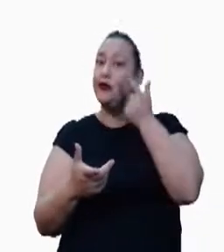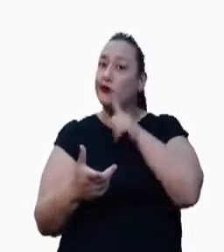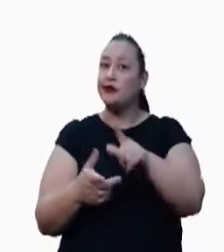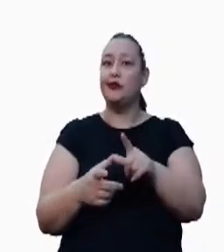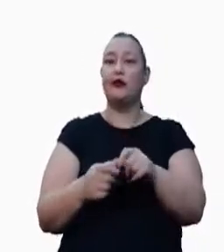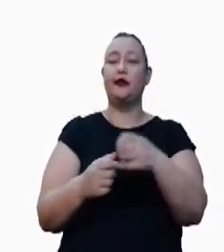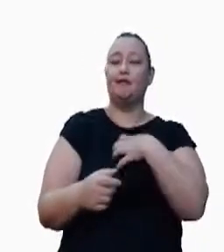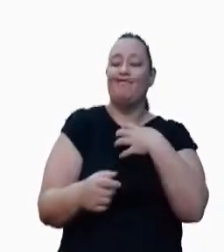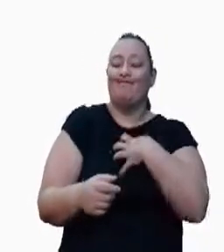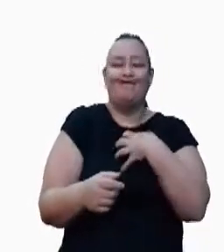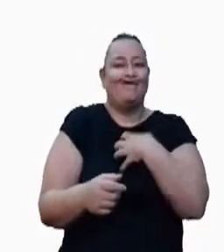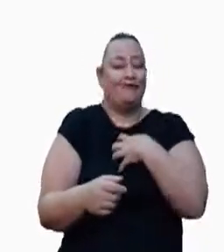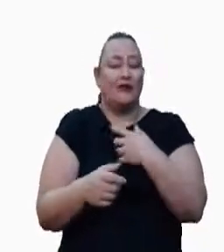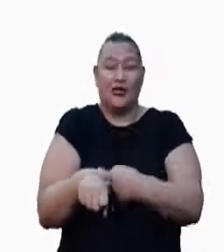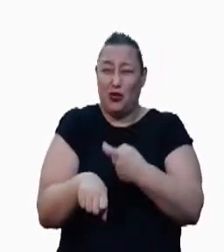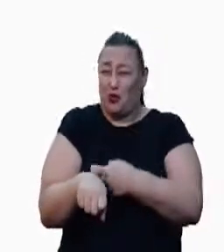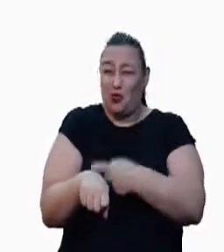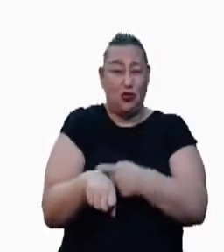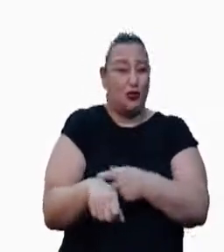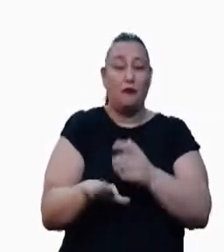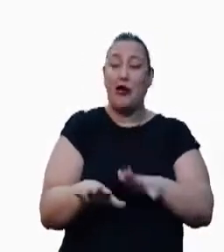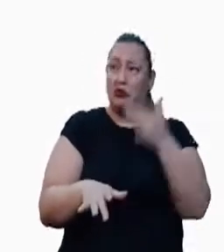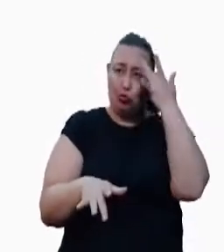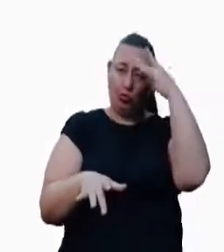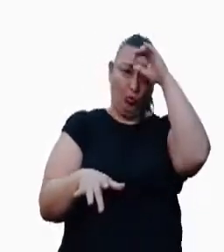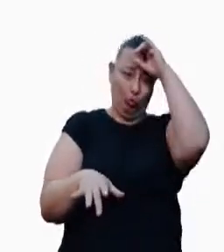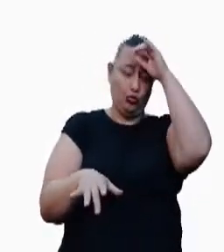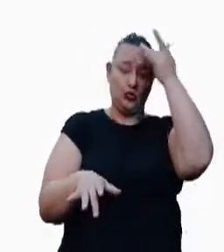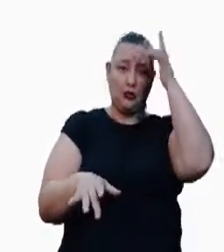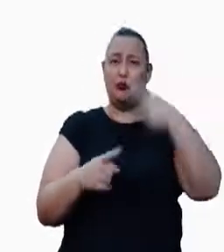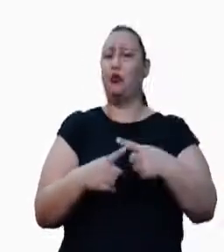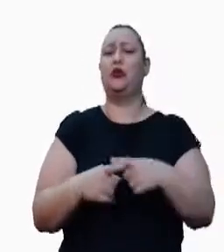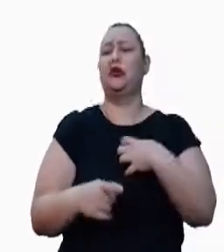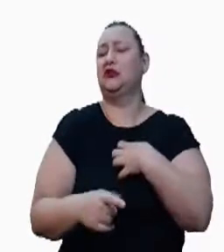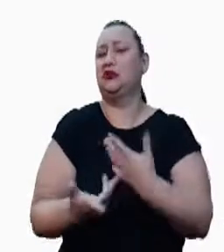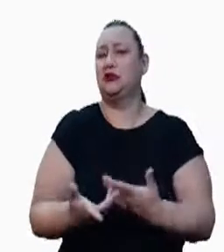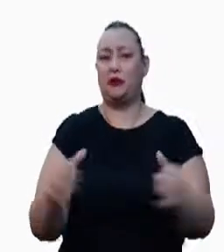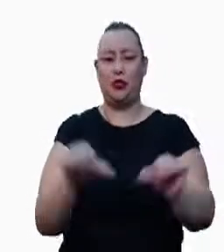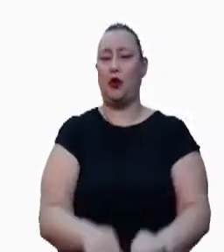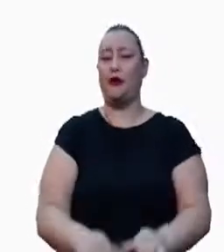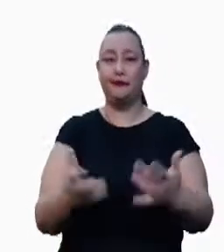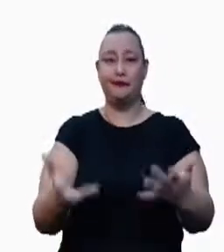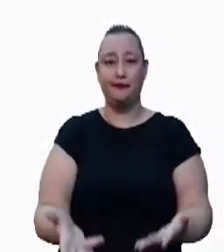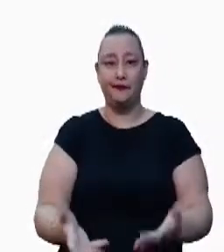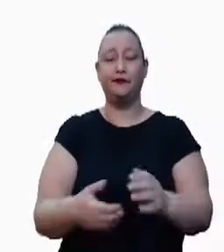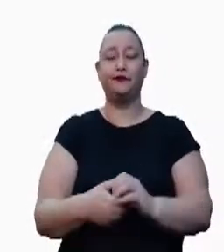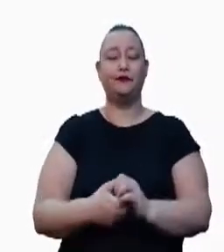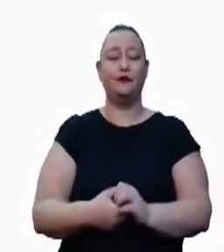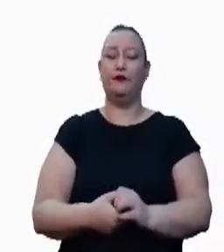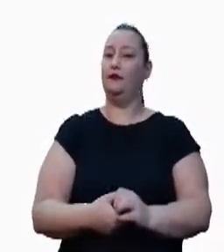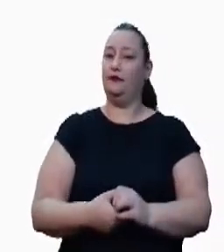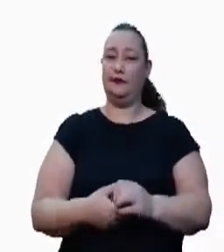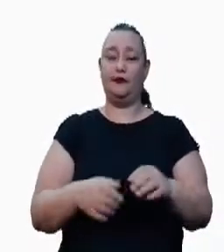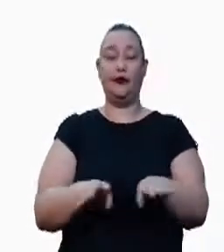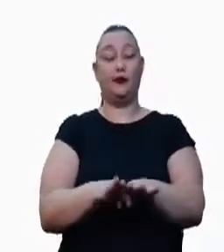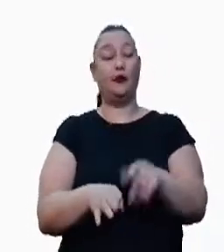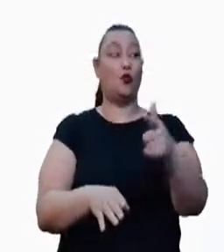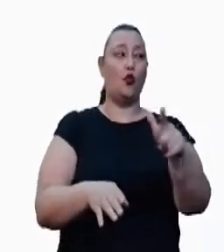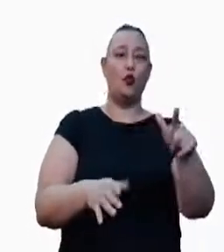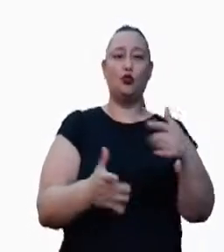esses sintomas sem saber por quê. Por que esses sintomas pioram? E alguns